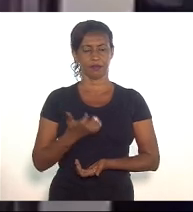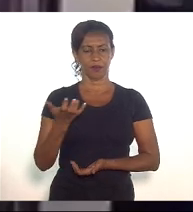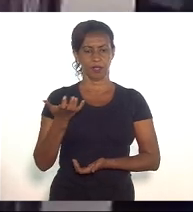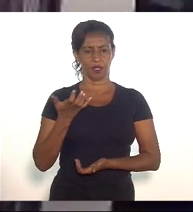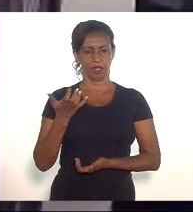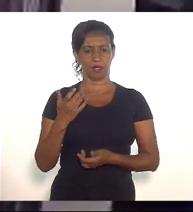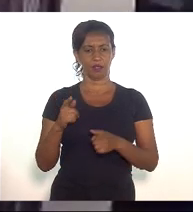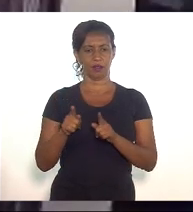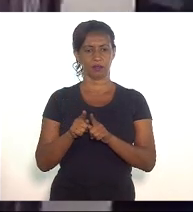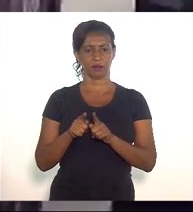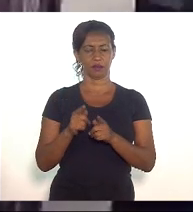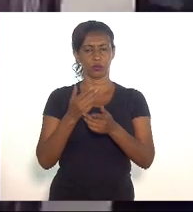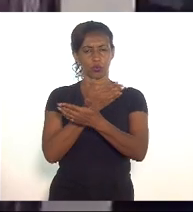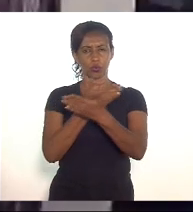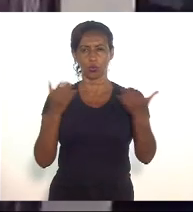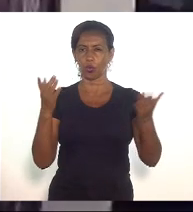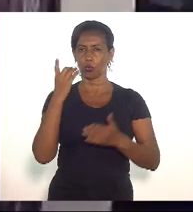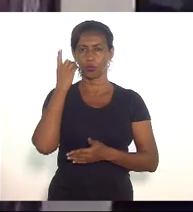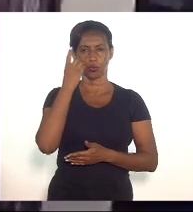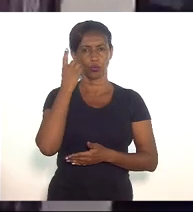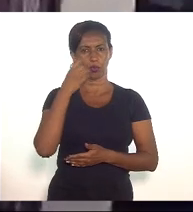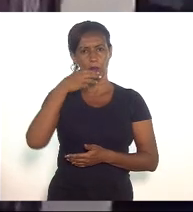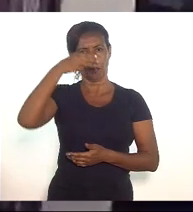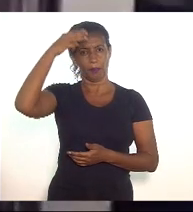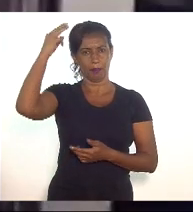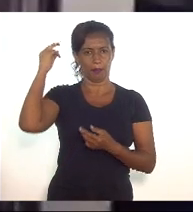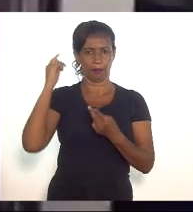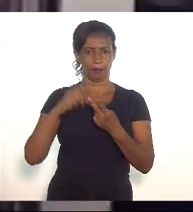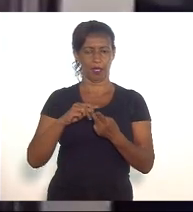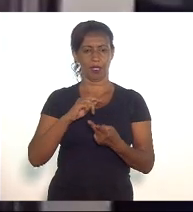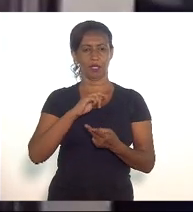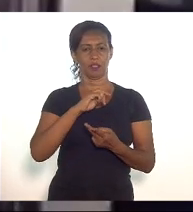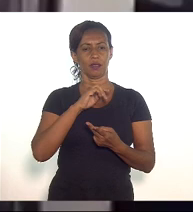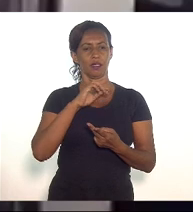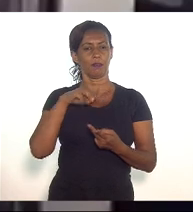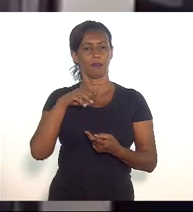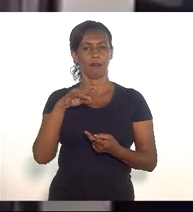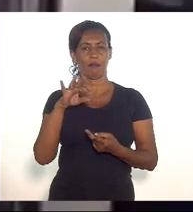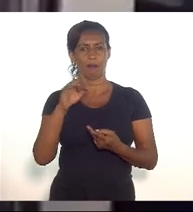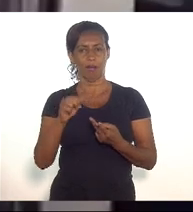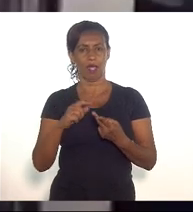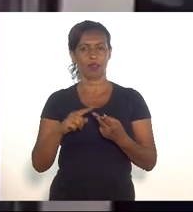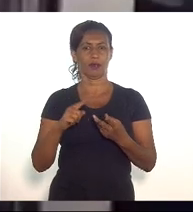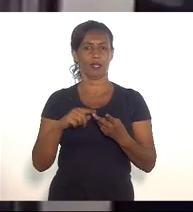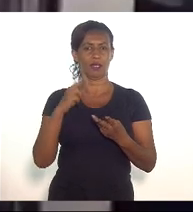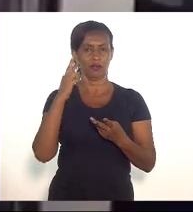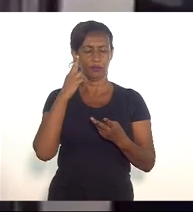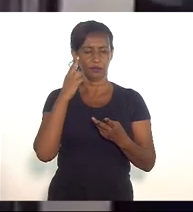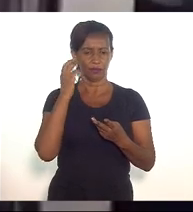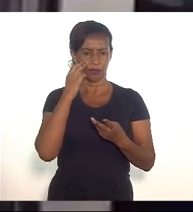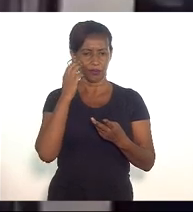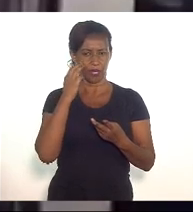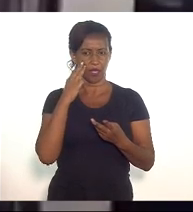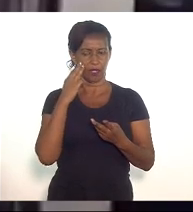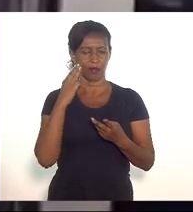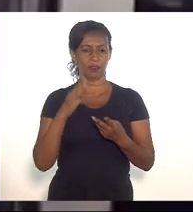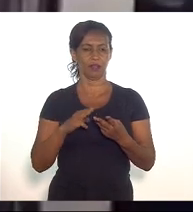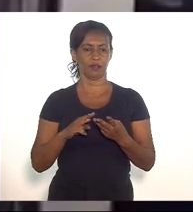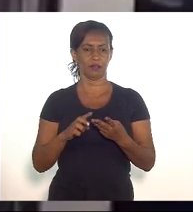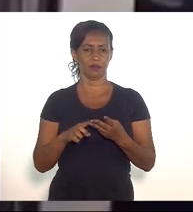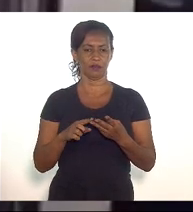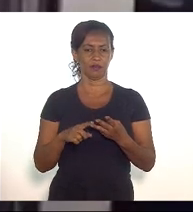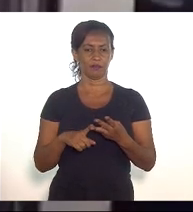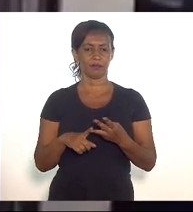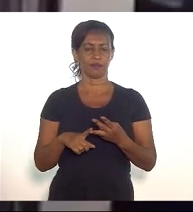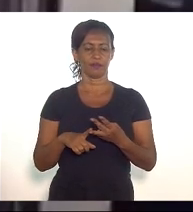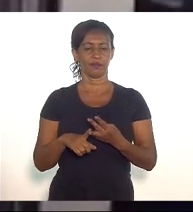saudar os deputados presentes, Márcio Pacheco, deputada Marta Rocha, deputado Valdeir Carneiro, né? E